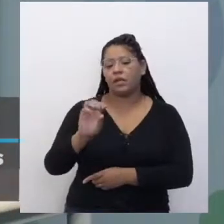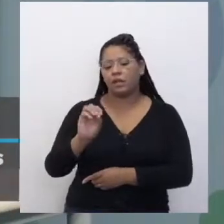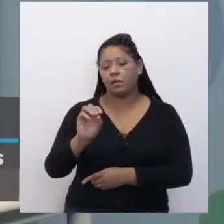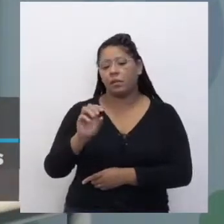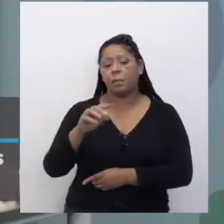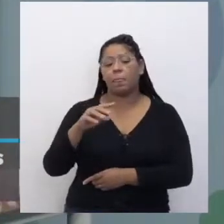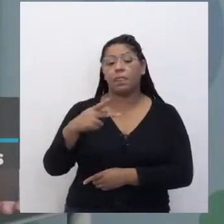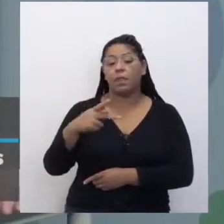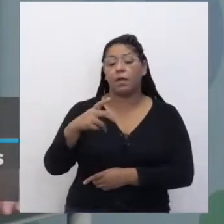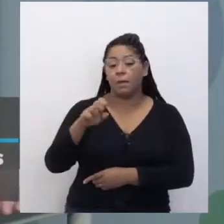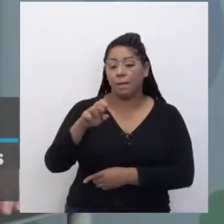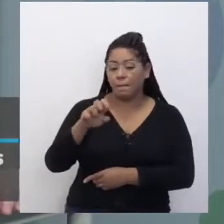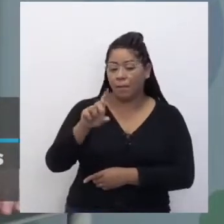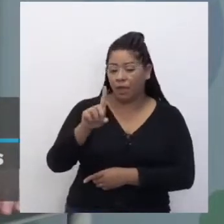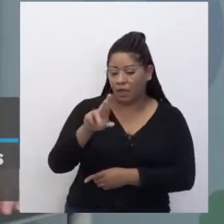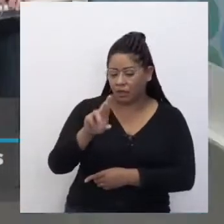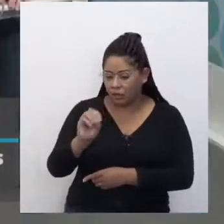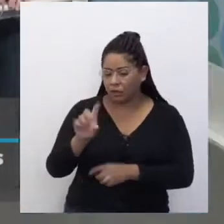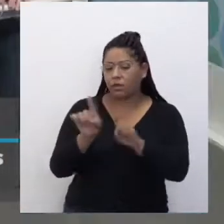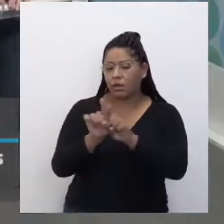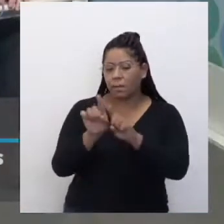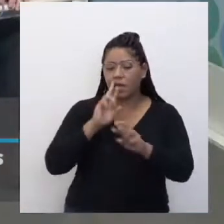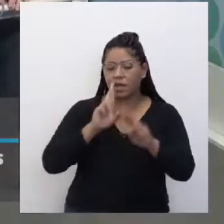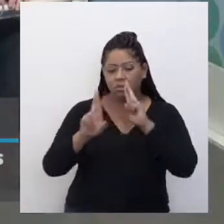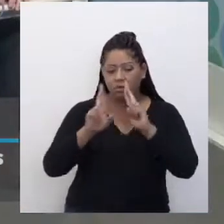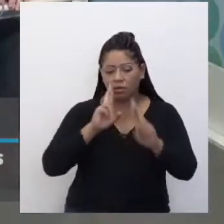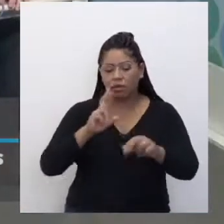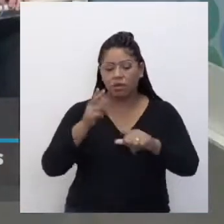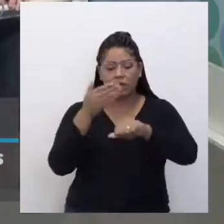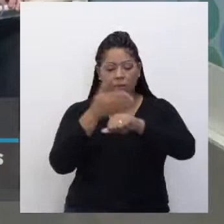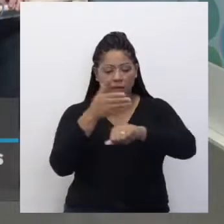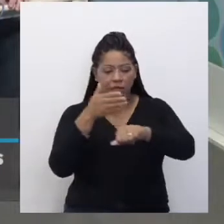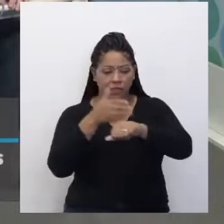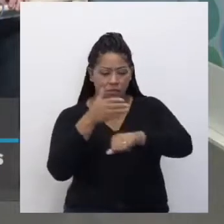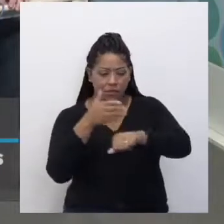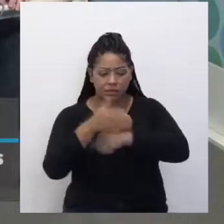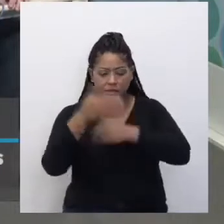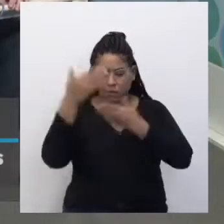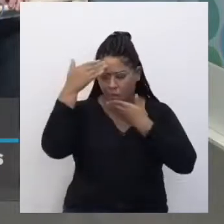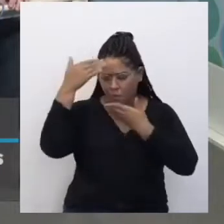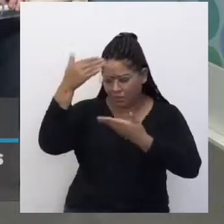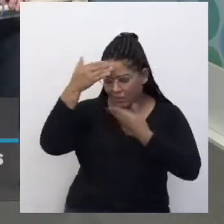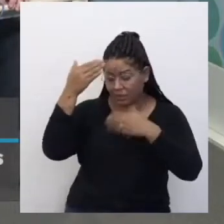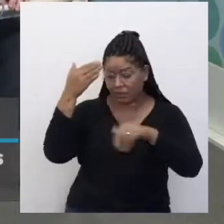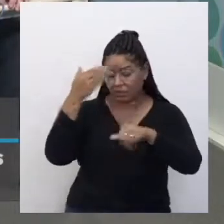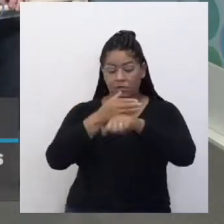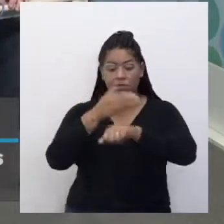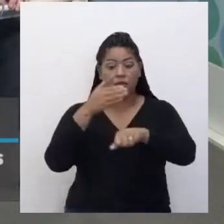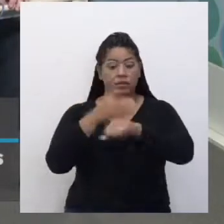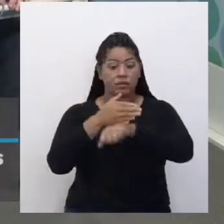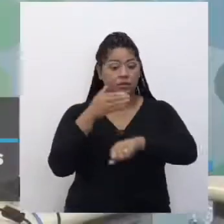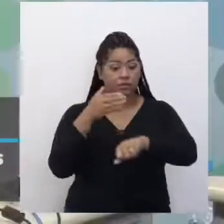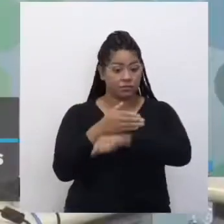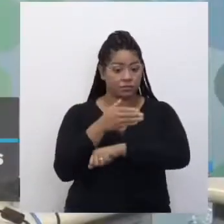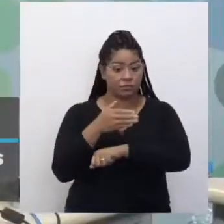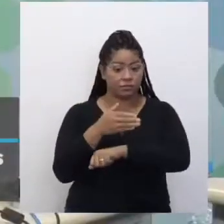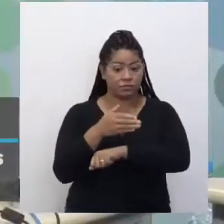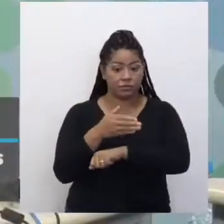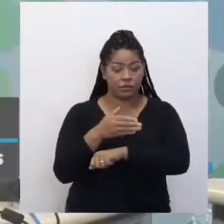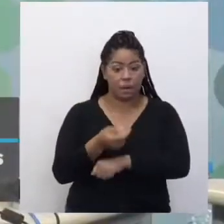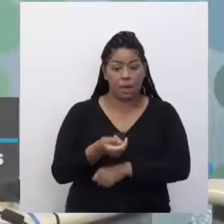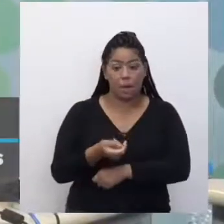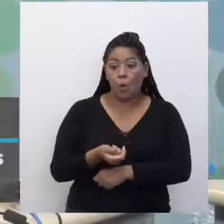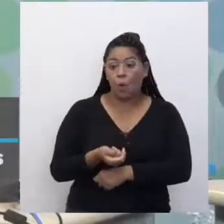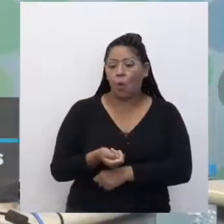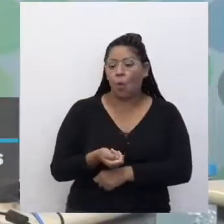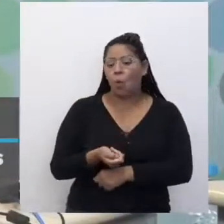que está vendo aqui as nossas aulas. Muito obrigada, professor Antônio. Obrigada a todos os que estão participando ainda nesse pré-feriado